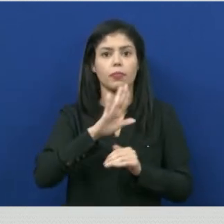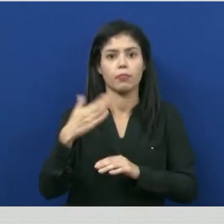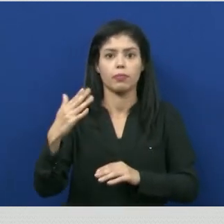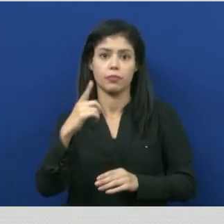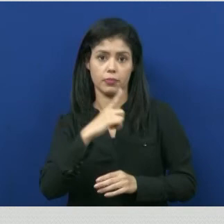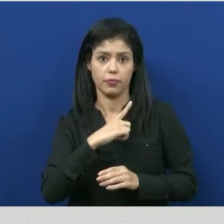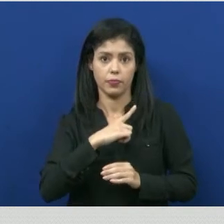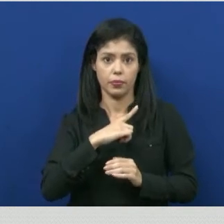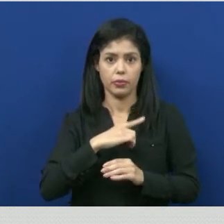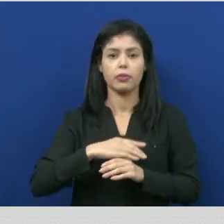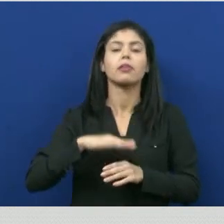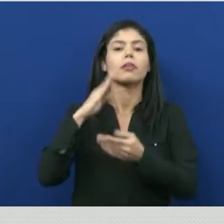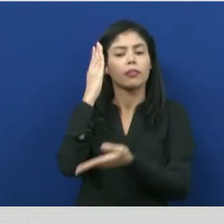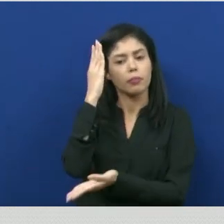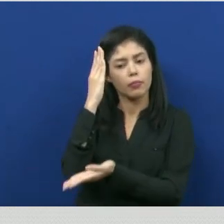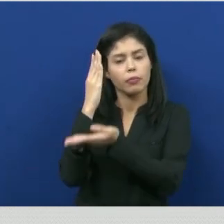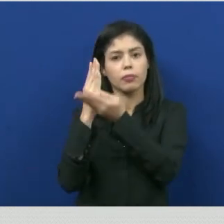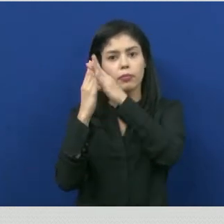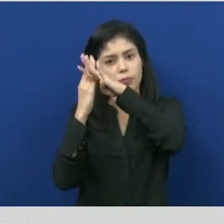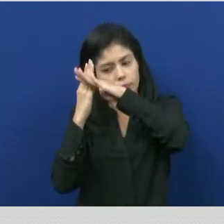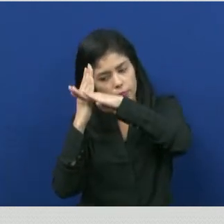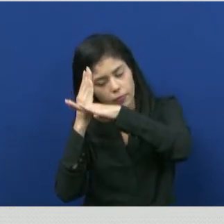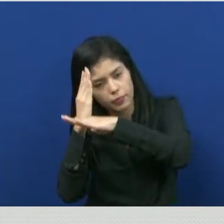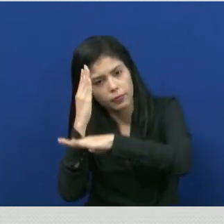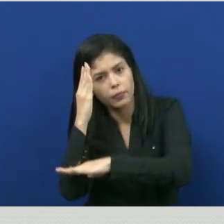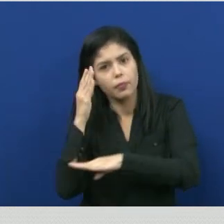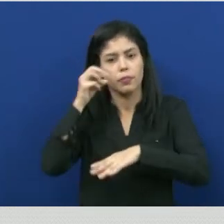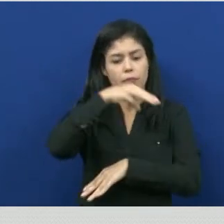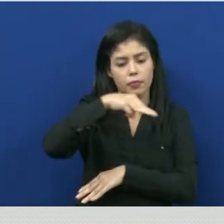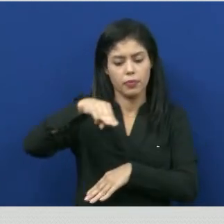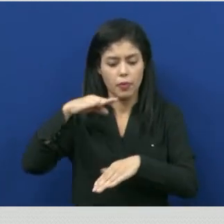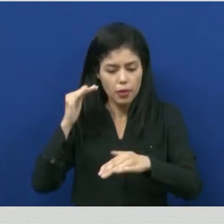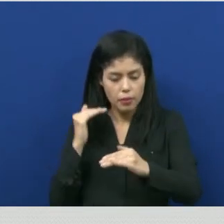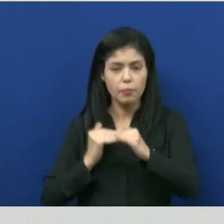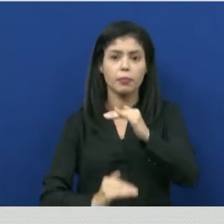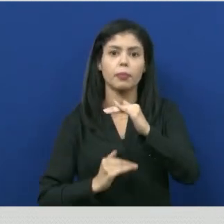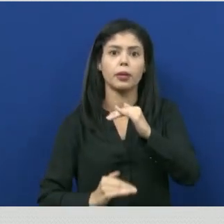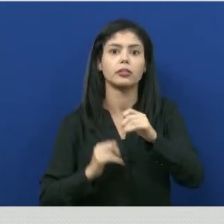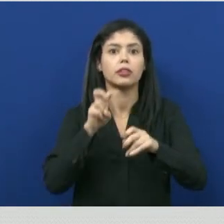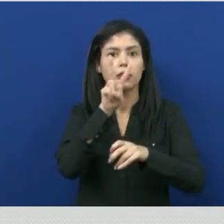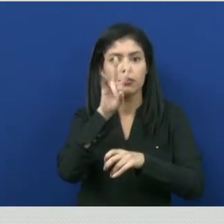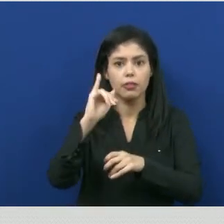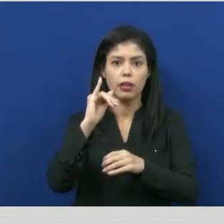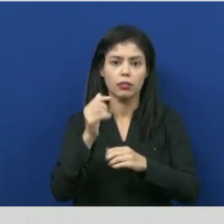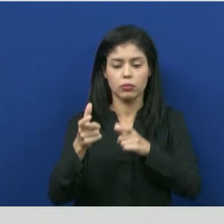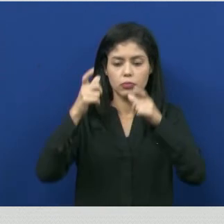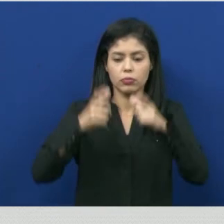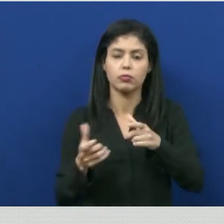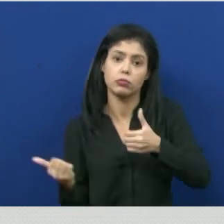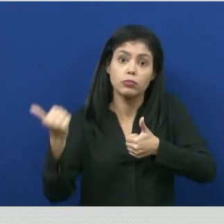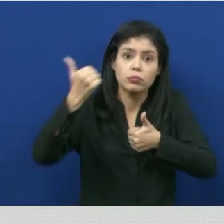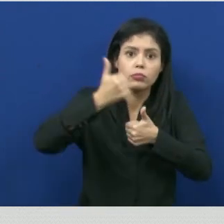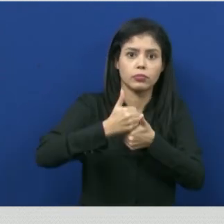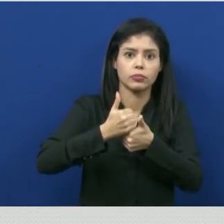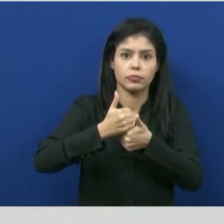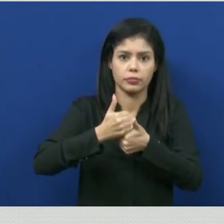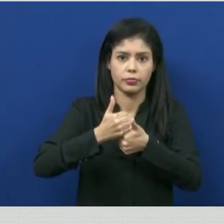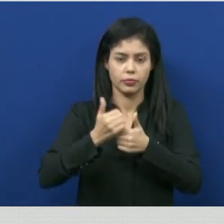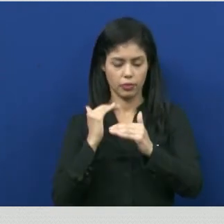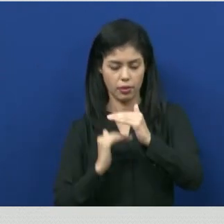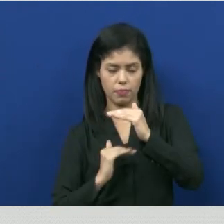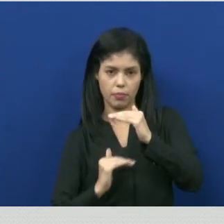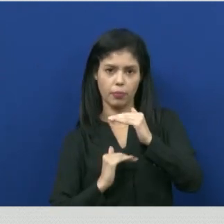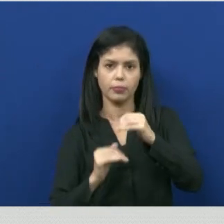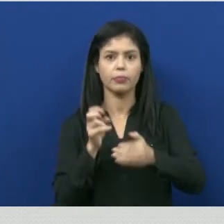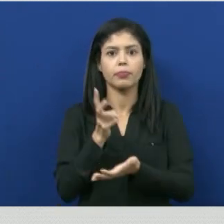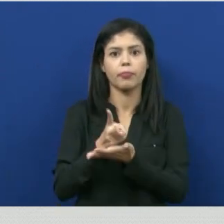estiver com uma temperatura menor do que a massa de ar que se encontra embaixo, ela vai ocupar o lugar da que se encontra embaixo